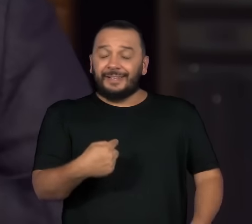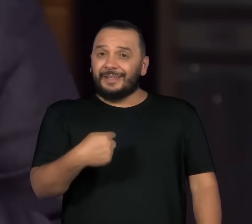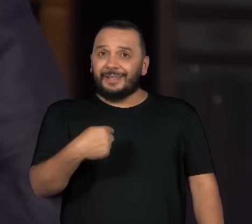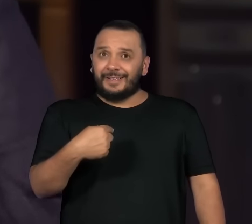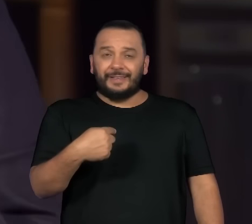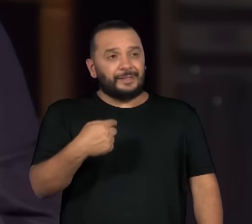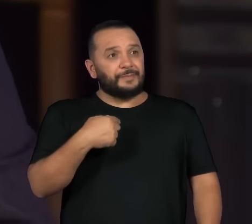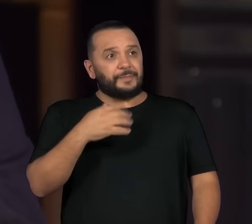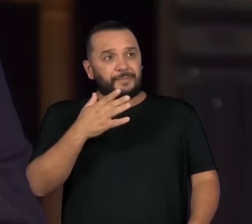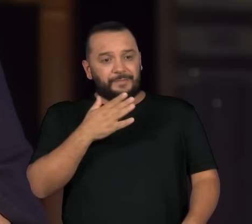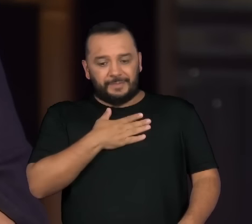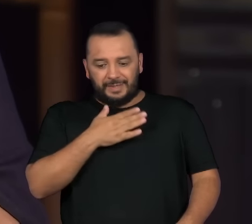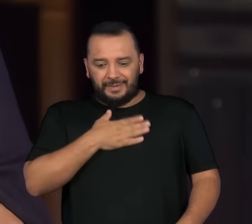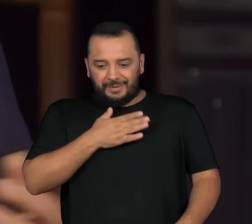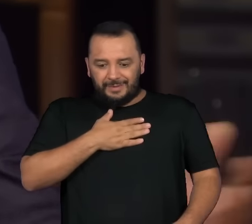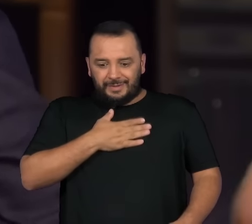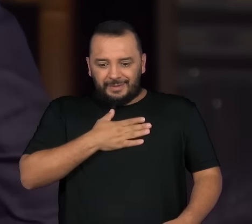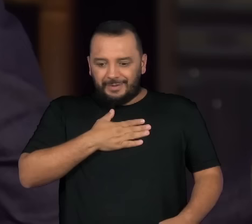do mundo em mim.